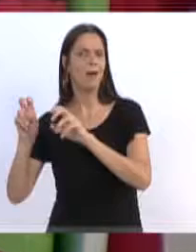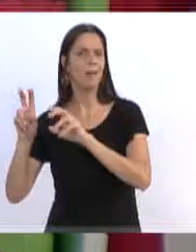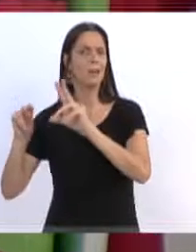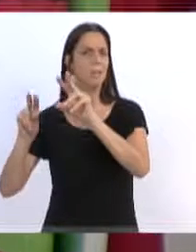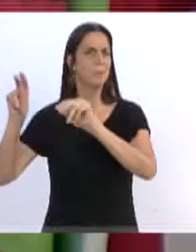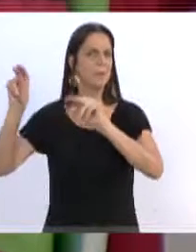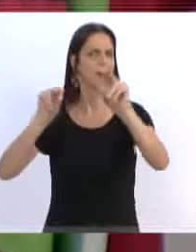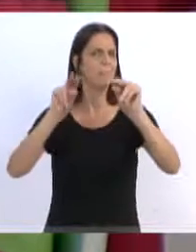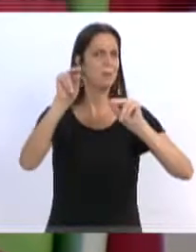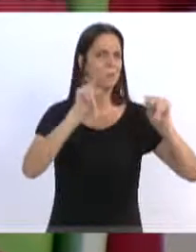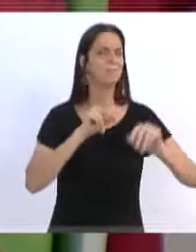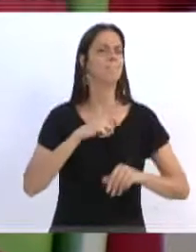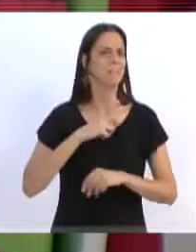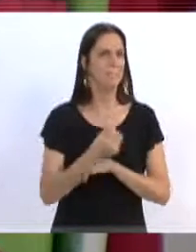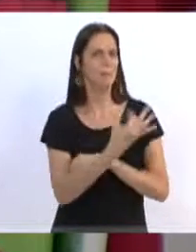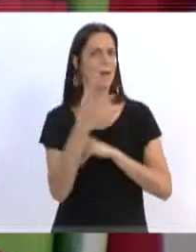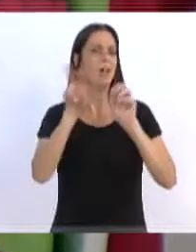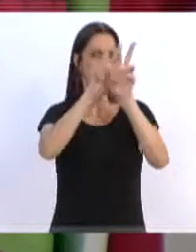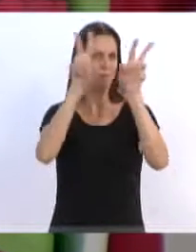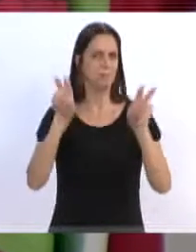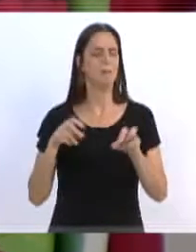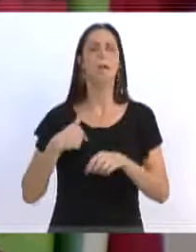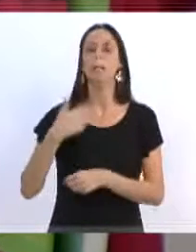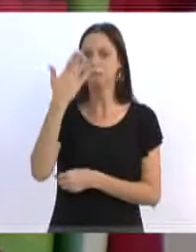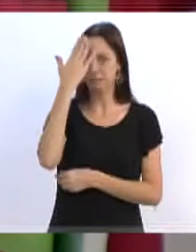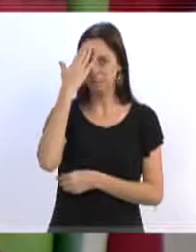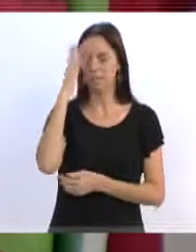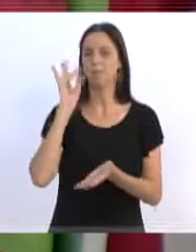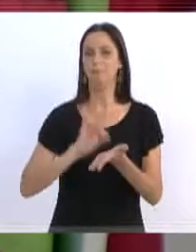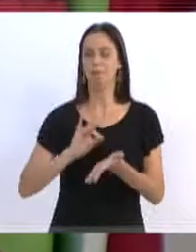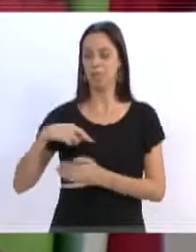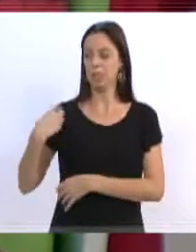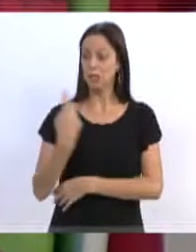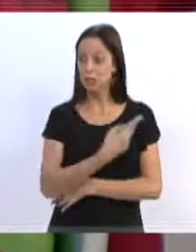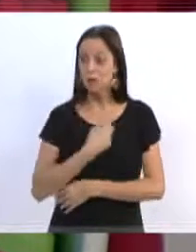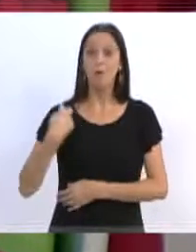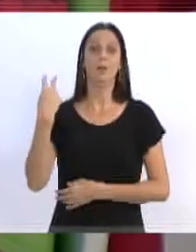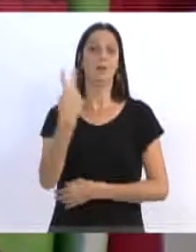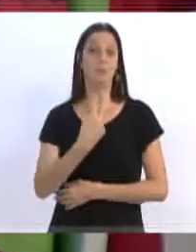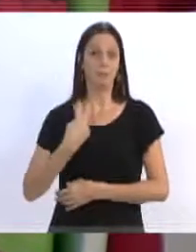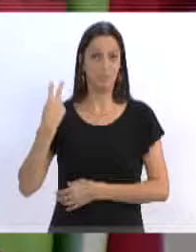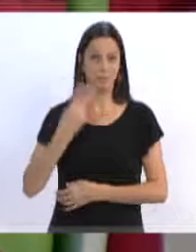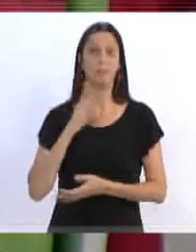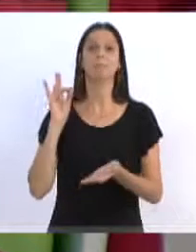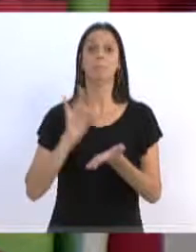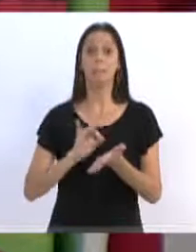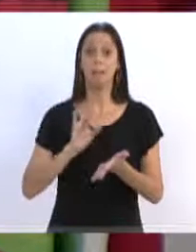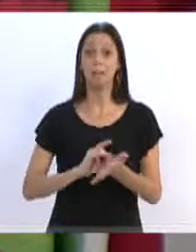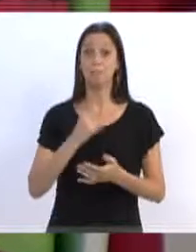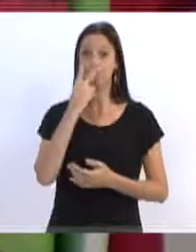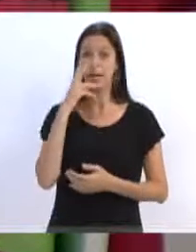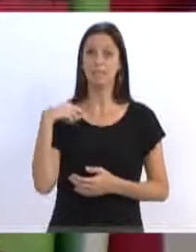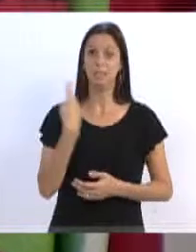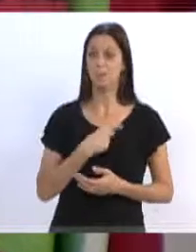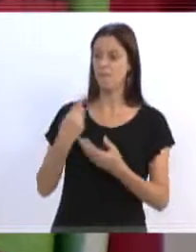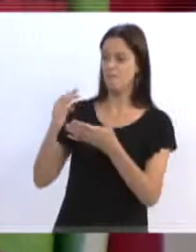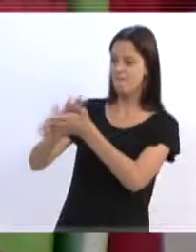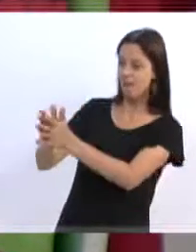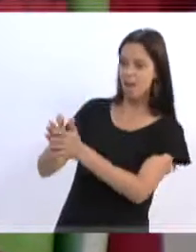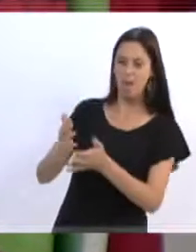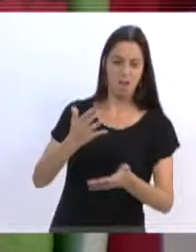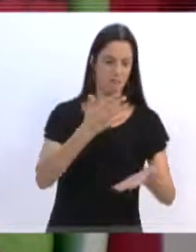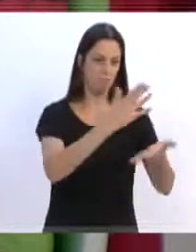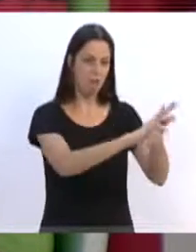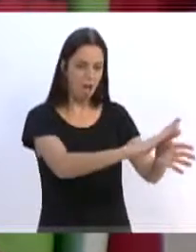por muitas vezes nós enquanto parlamentares estamos nos de grade ando por conta de